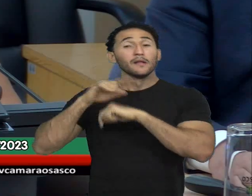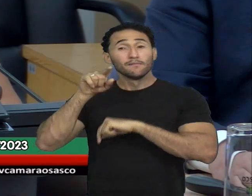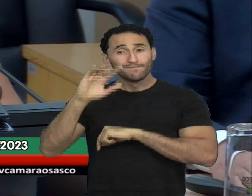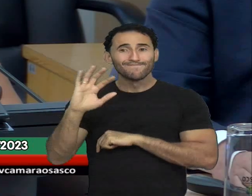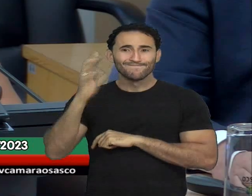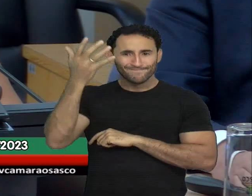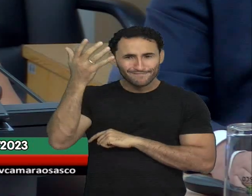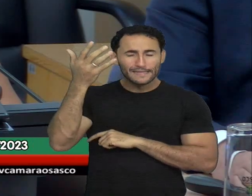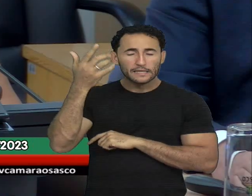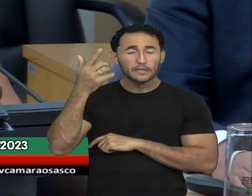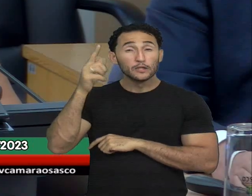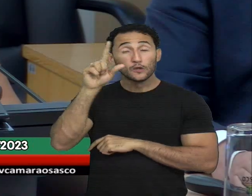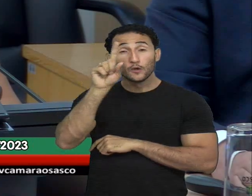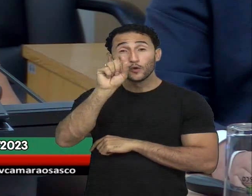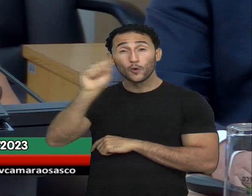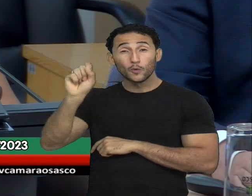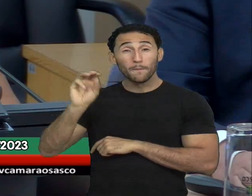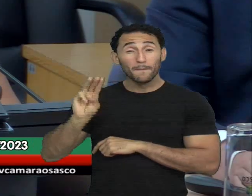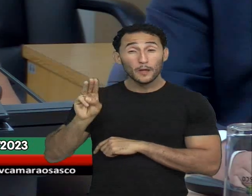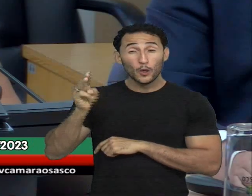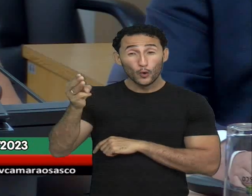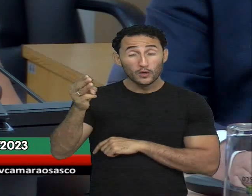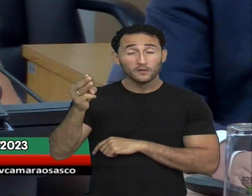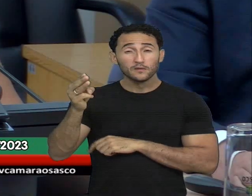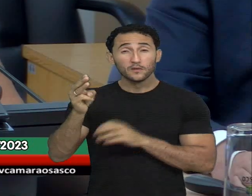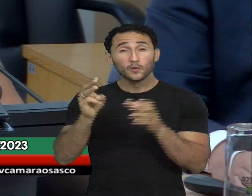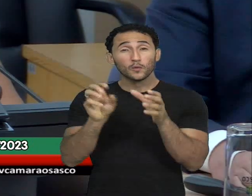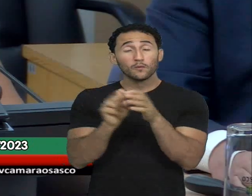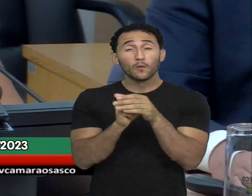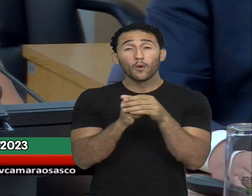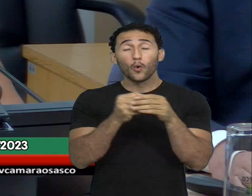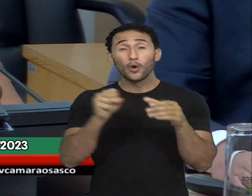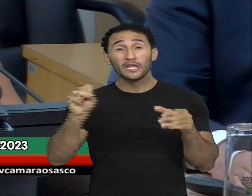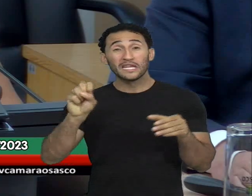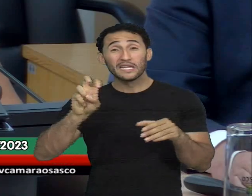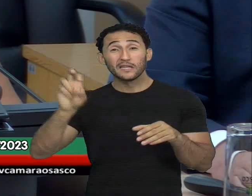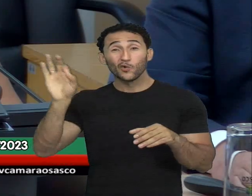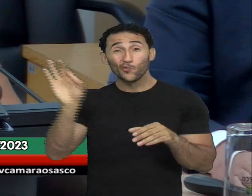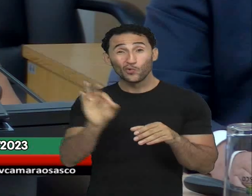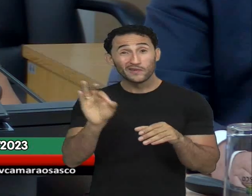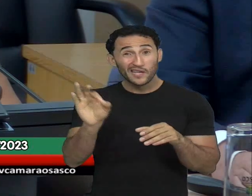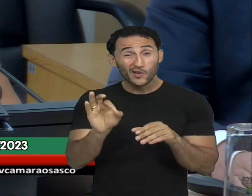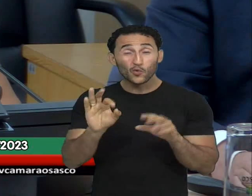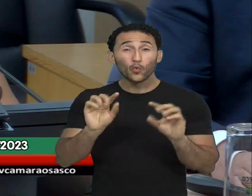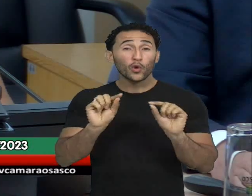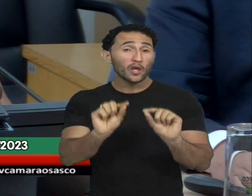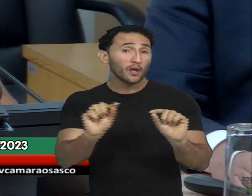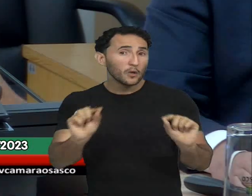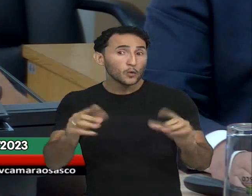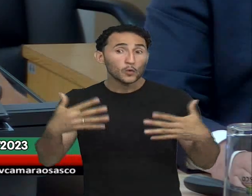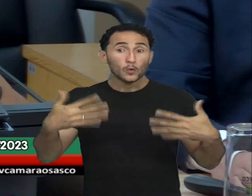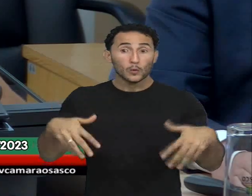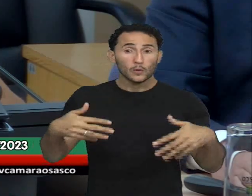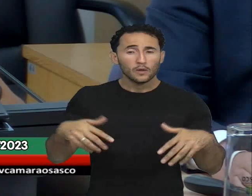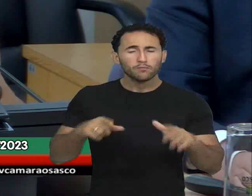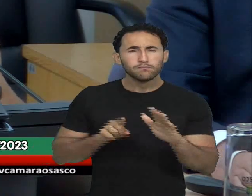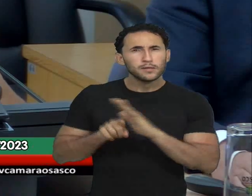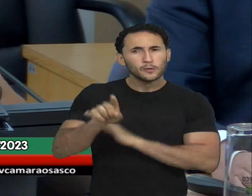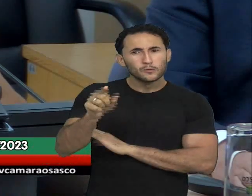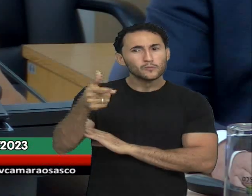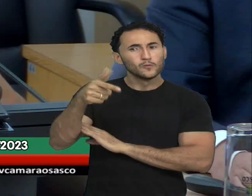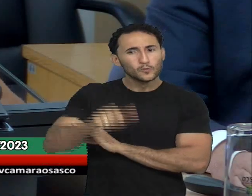bem, de 18 milhões, 85%. É um número muito alto. E já pergunto também,